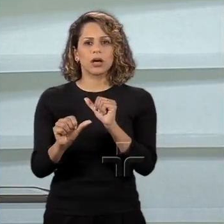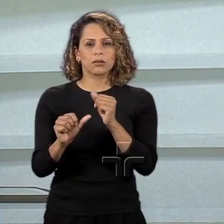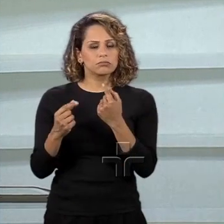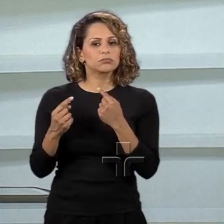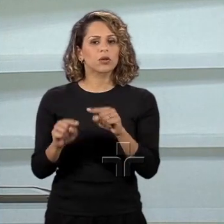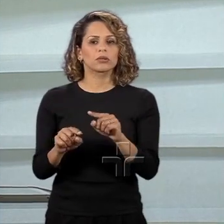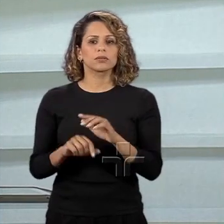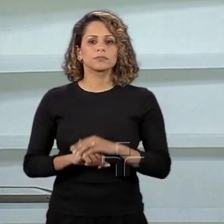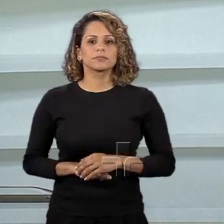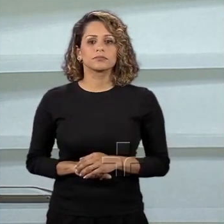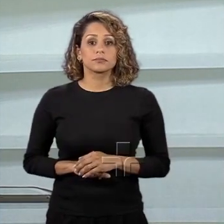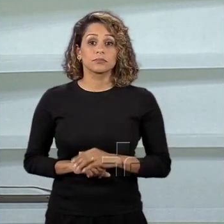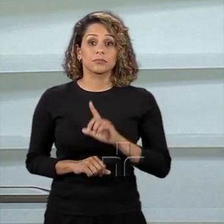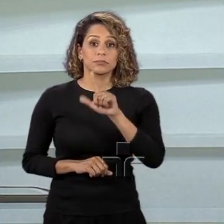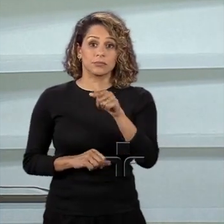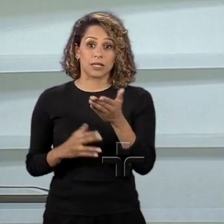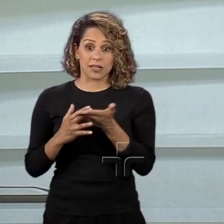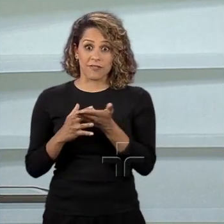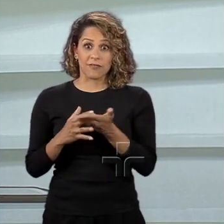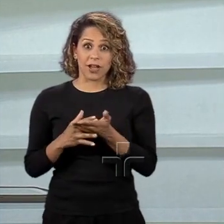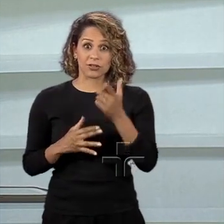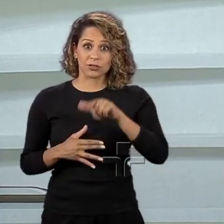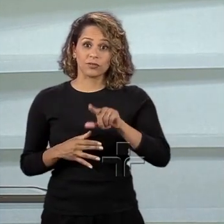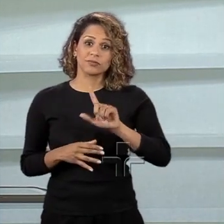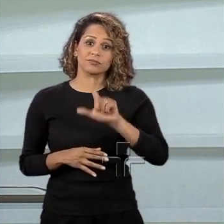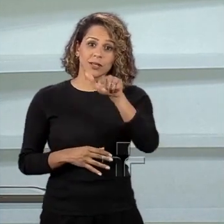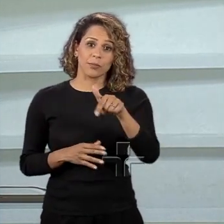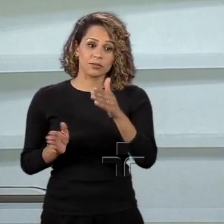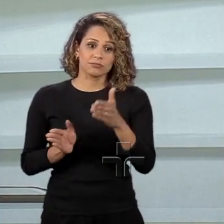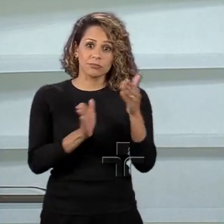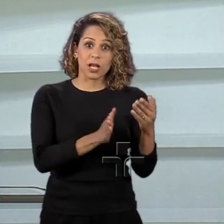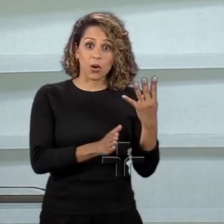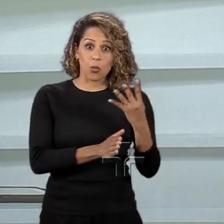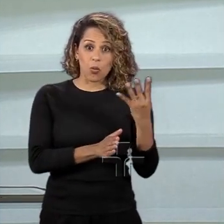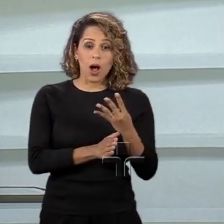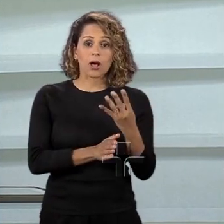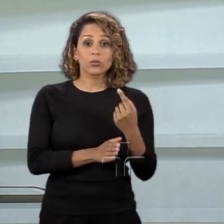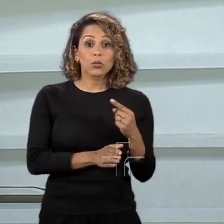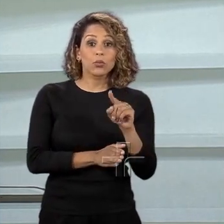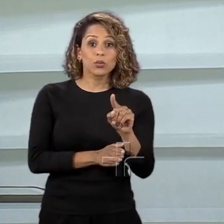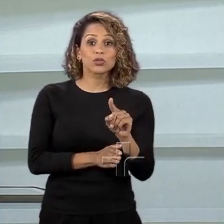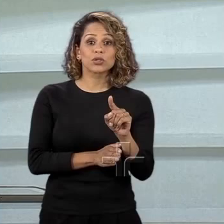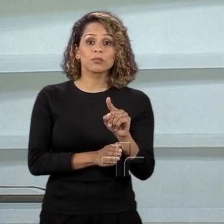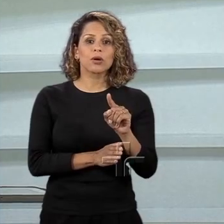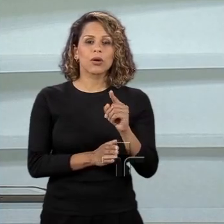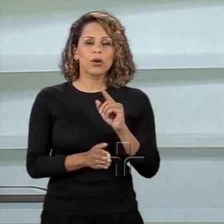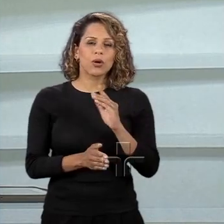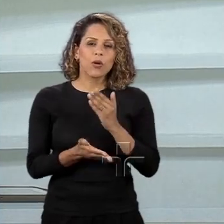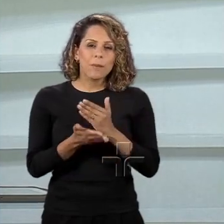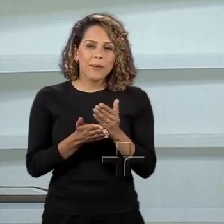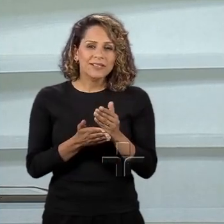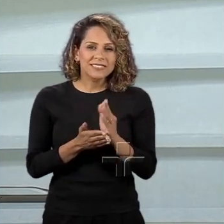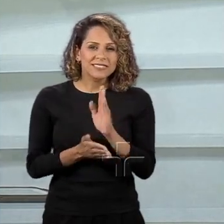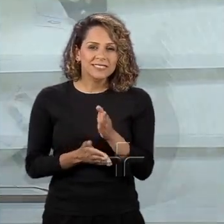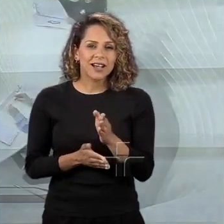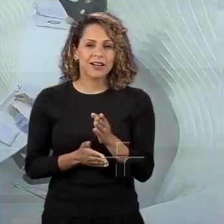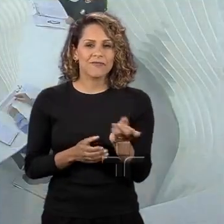rápido intervalo. O quarto e último bloco começa daqui a pouquinho. Voltaremos num